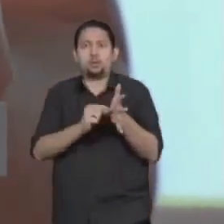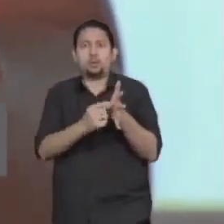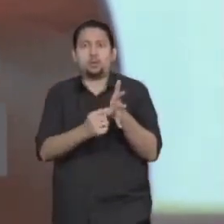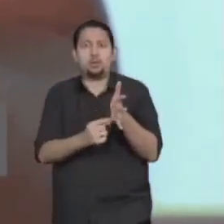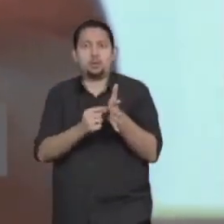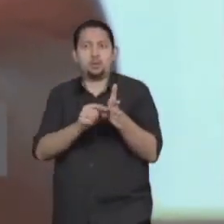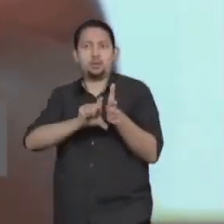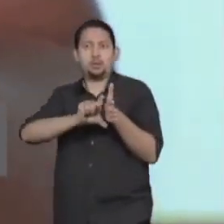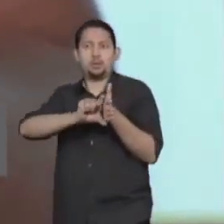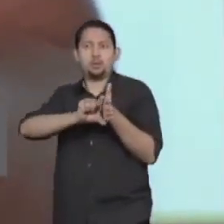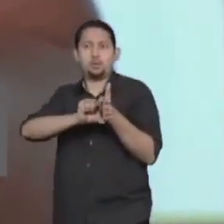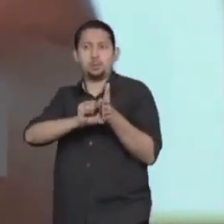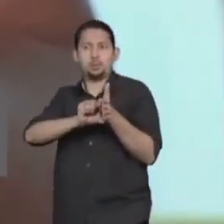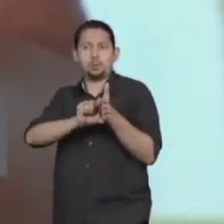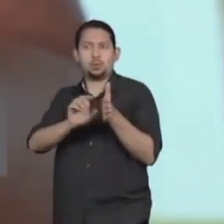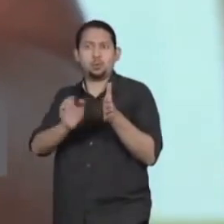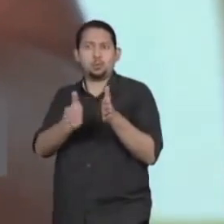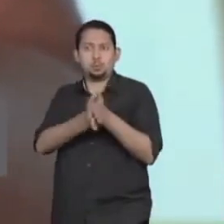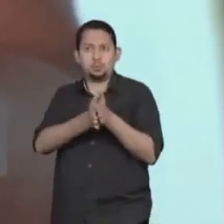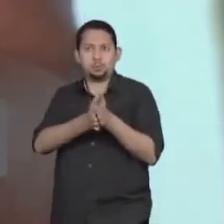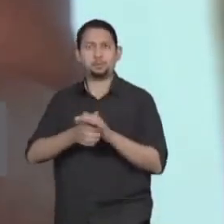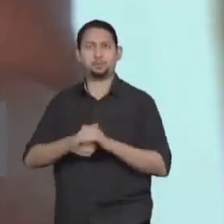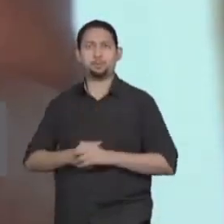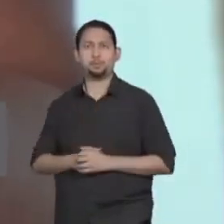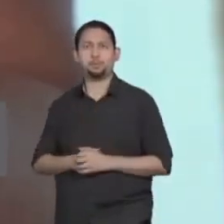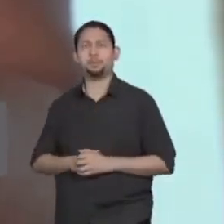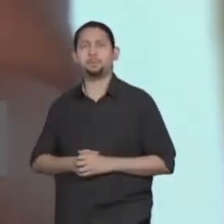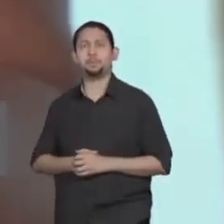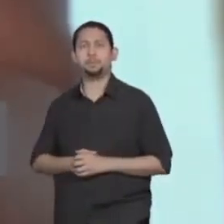Aqui na parte de fora dela.